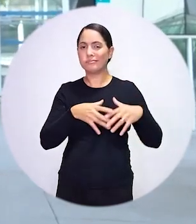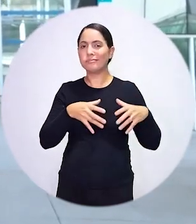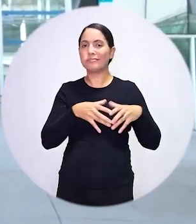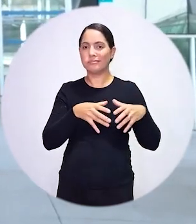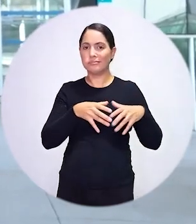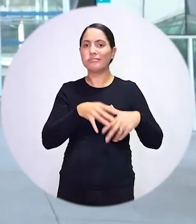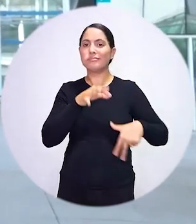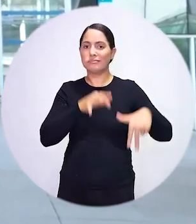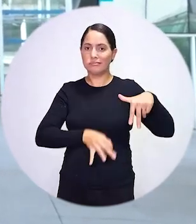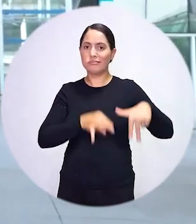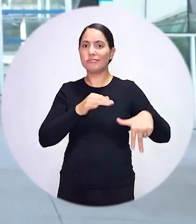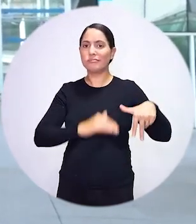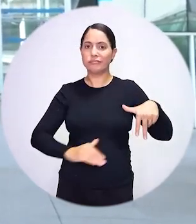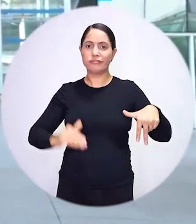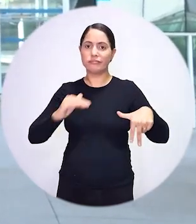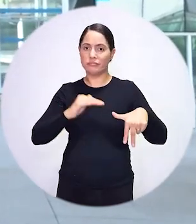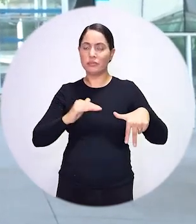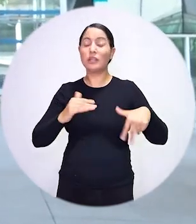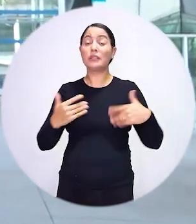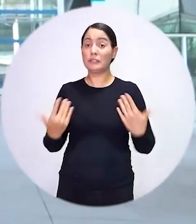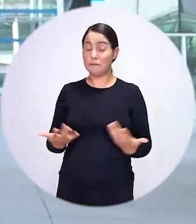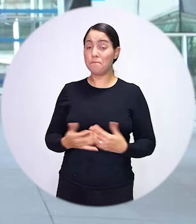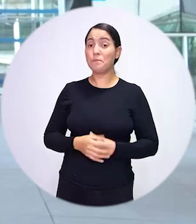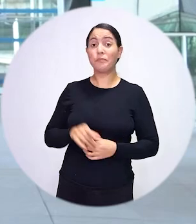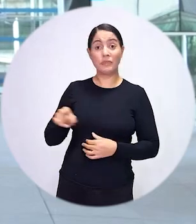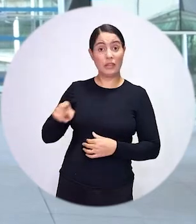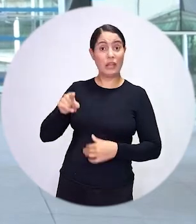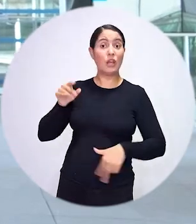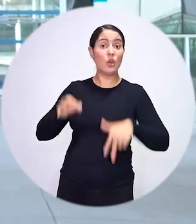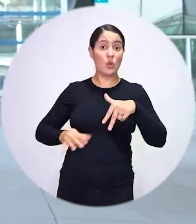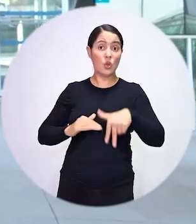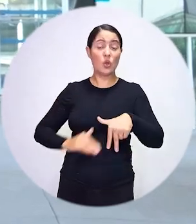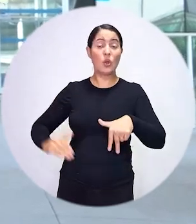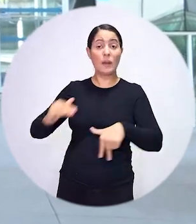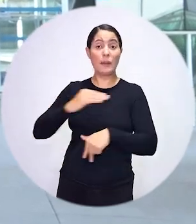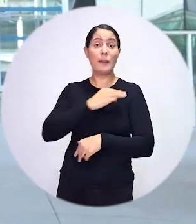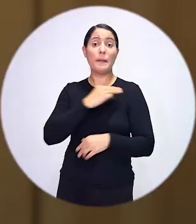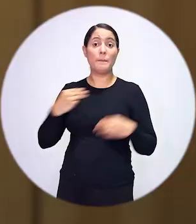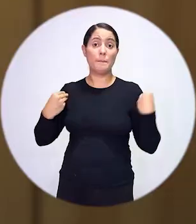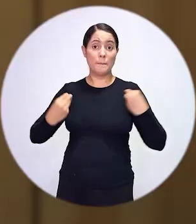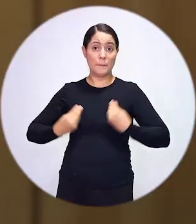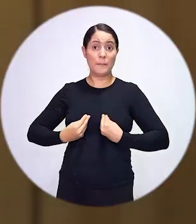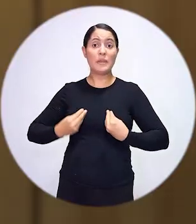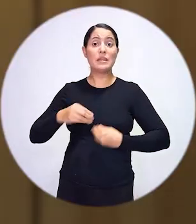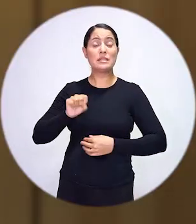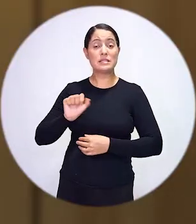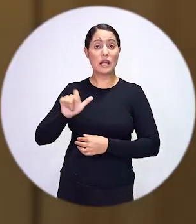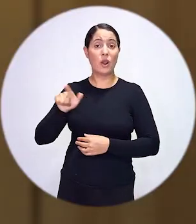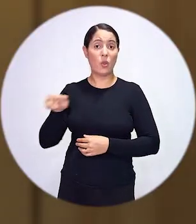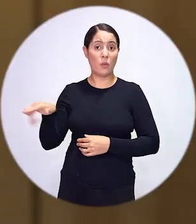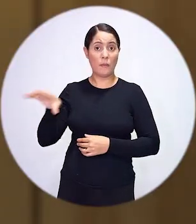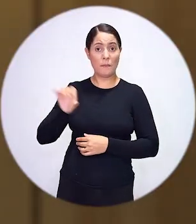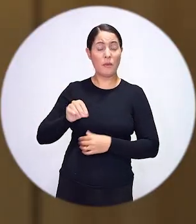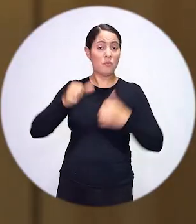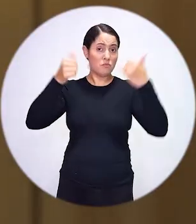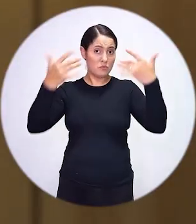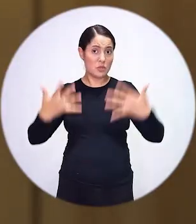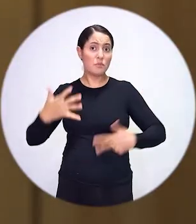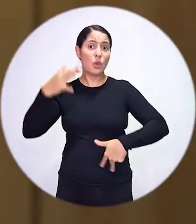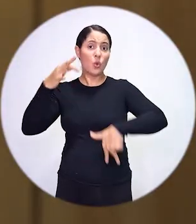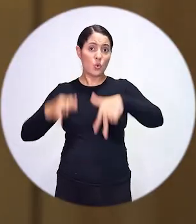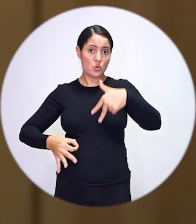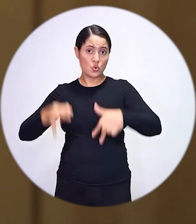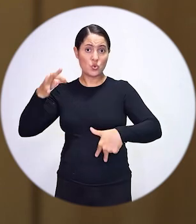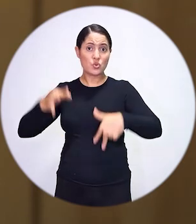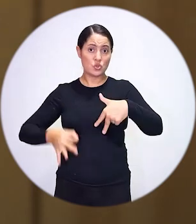então, a análise pelo Corregedor Nacional de Justiça. Para o Corregedor Nacional de Justiça, ministro Luiz